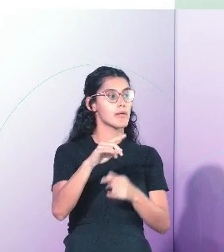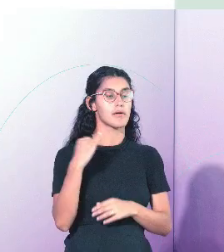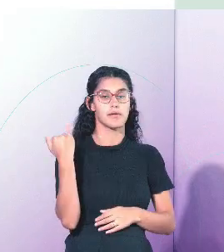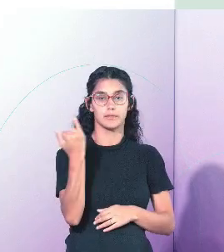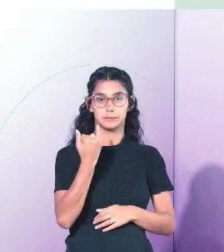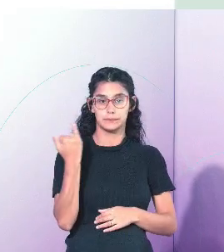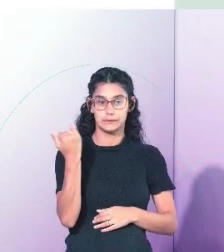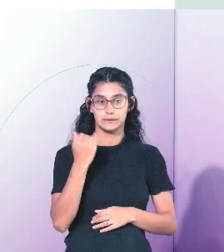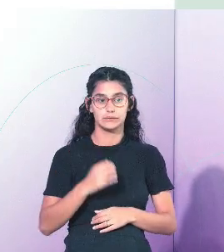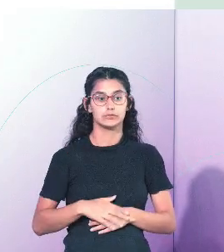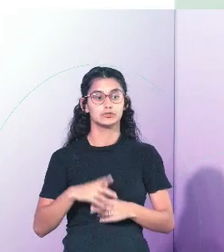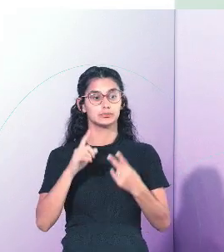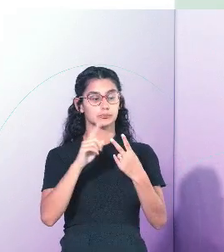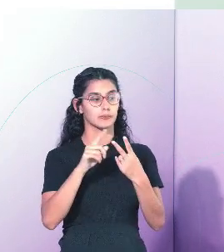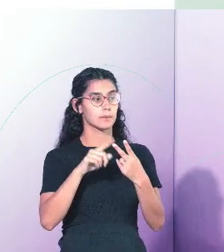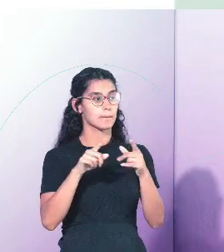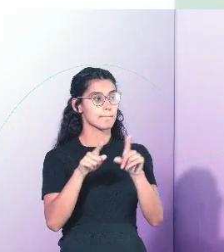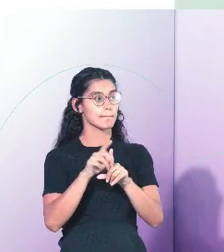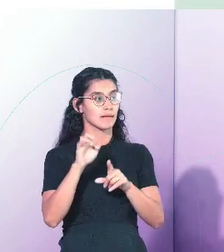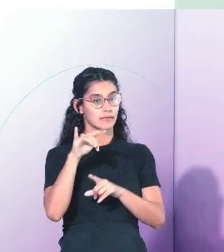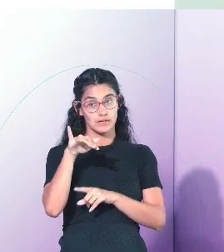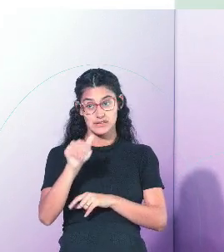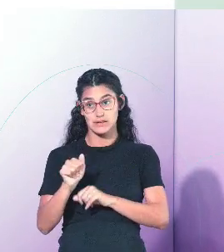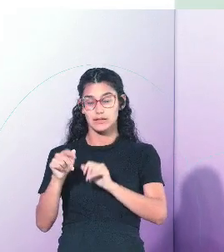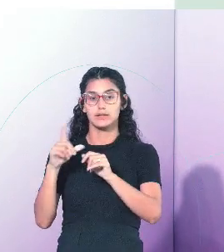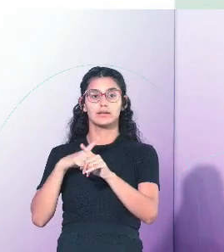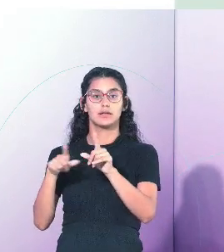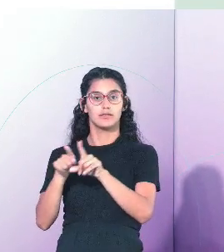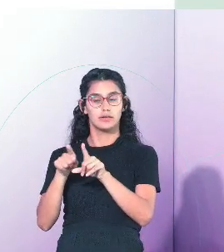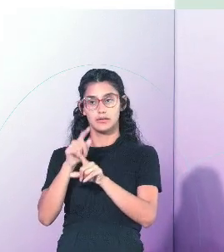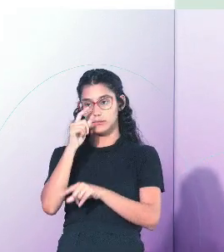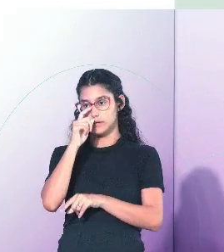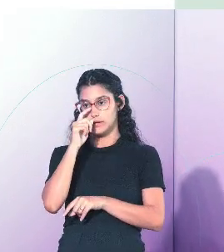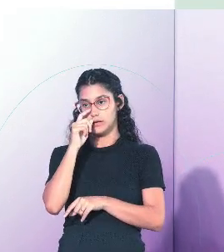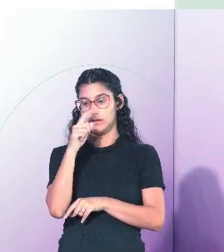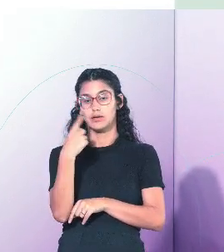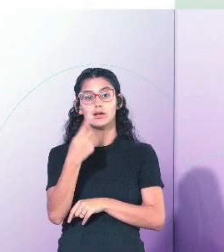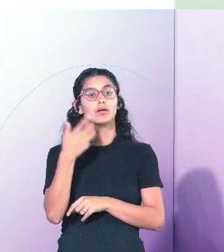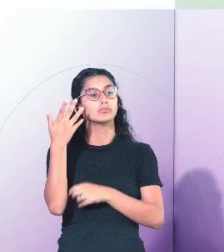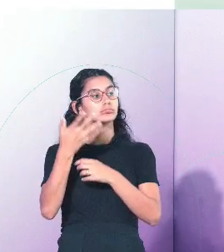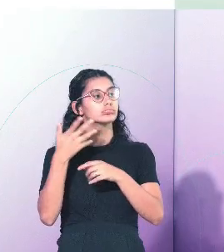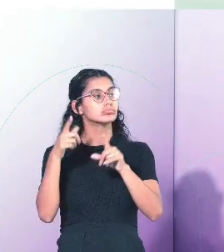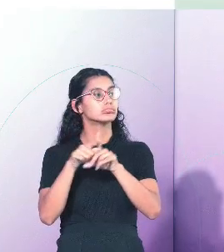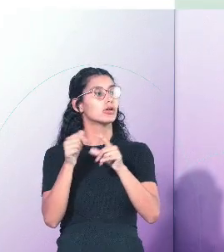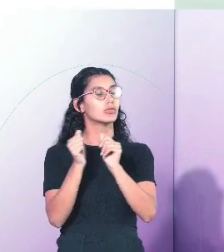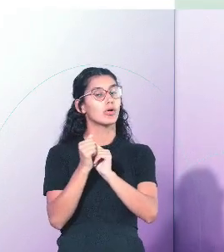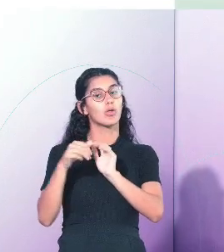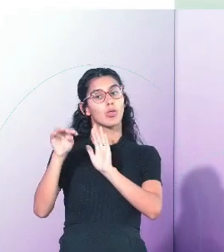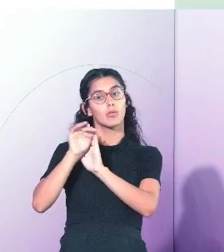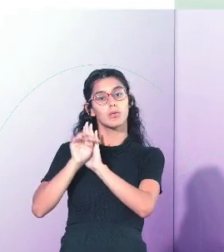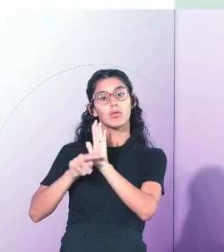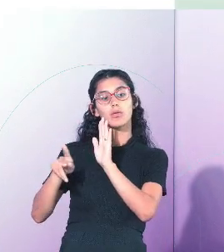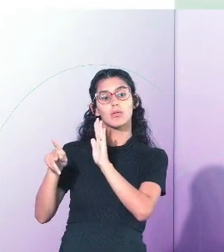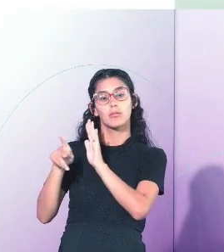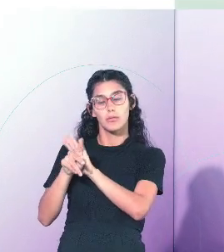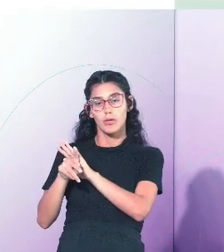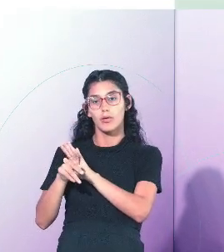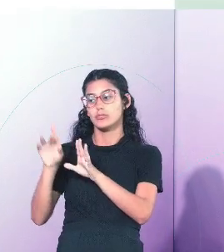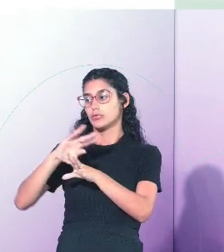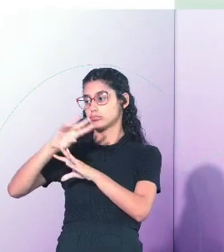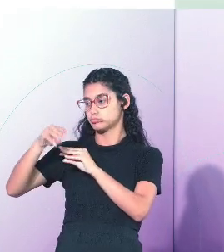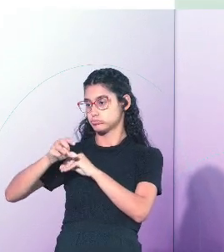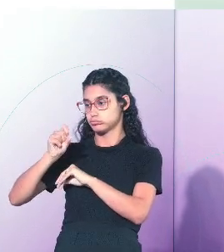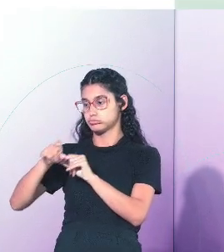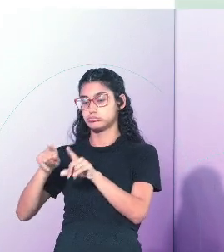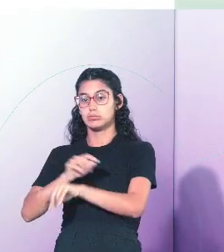e seguras. A questão da eficiência e factibilidade, e aqui a gente está falando realmente do processo de ATS, então, se